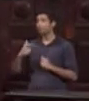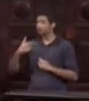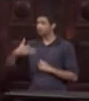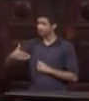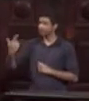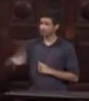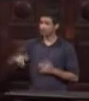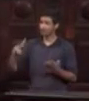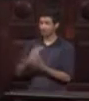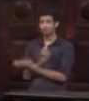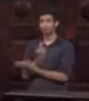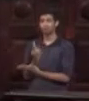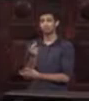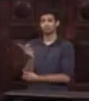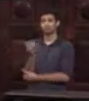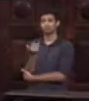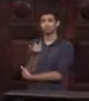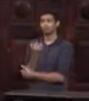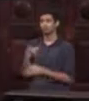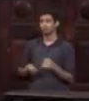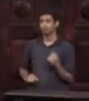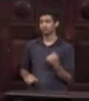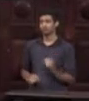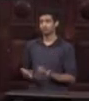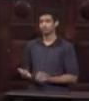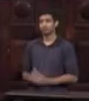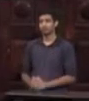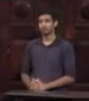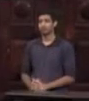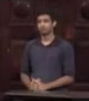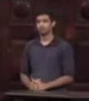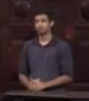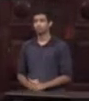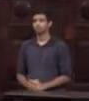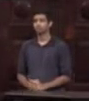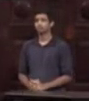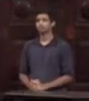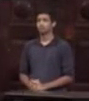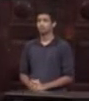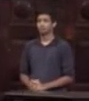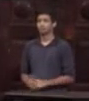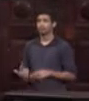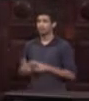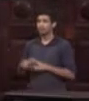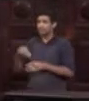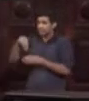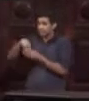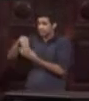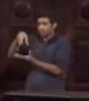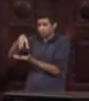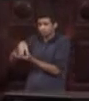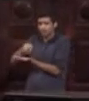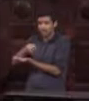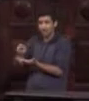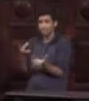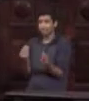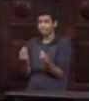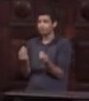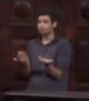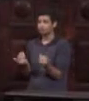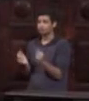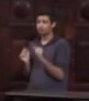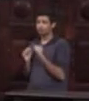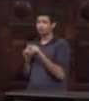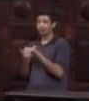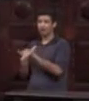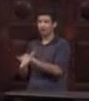ocorreu. Nós não queremos que as unidades sejam separadas por facções, porque muitos daqueles adolescentes que chegam ali, eles não